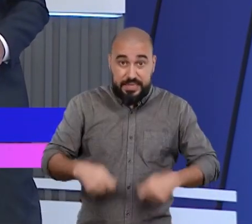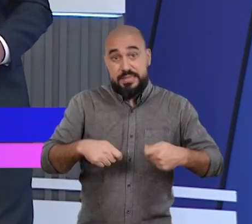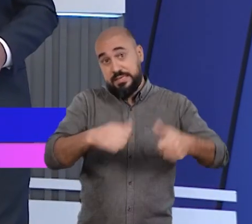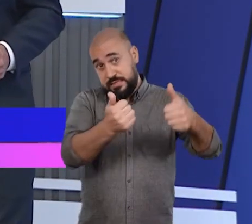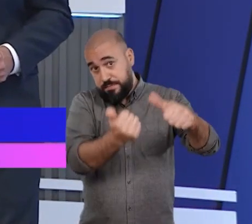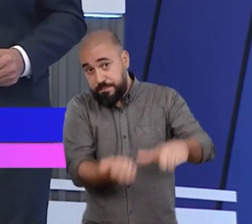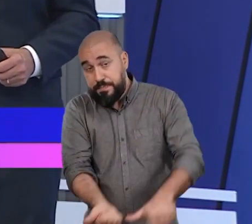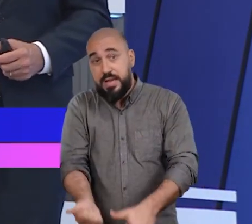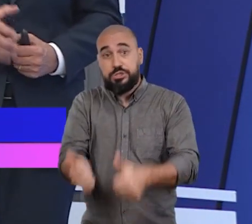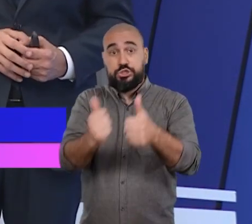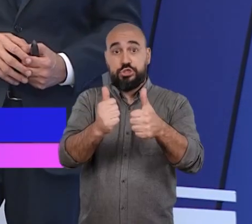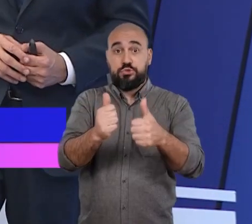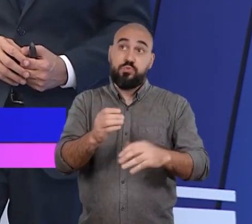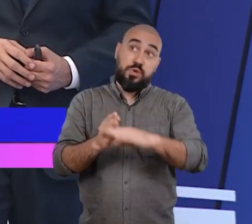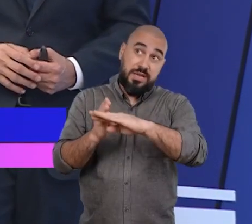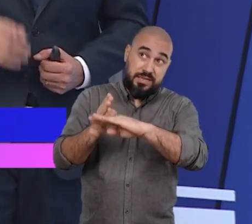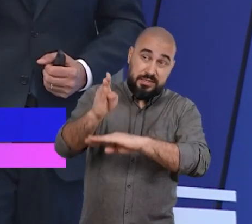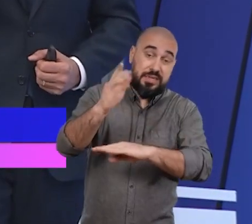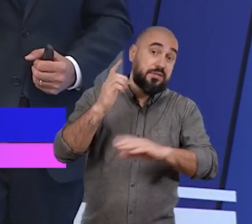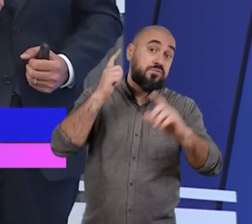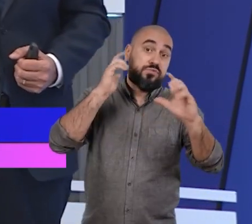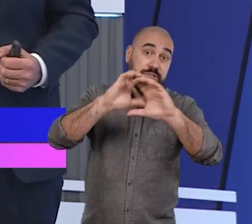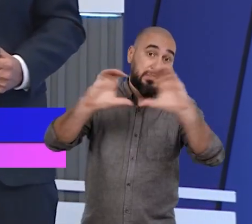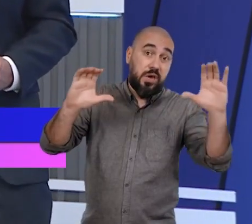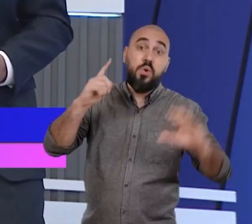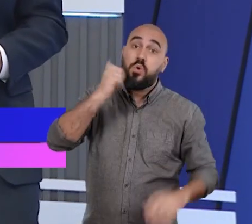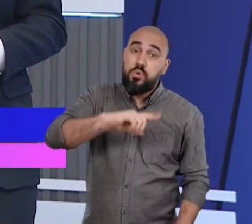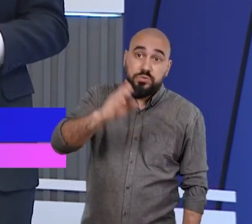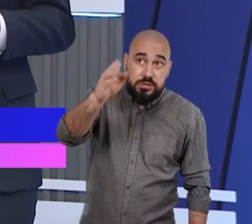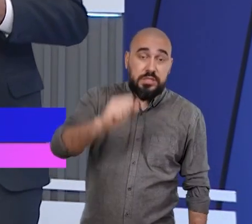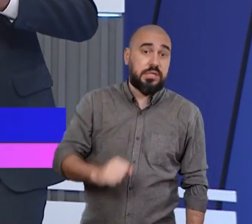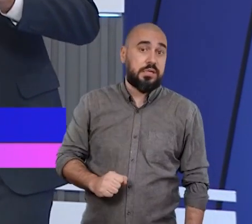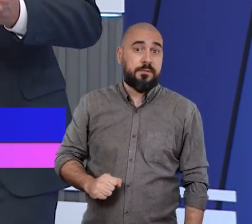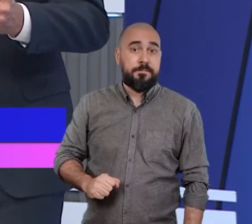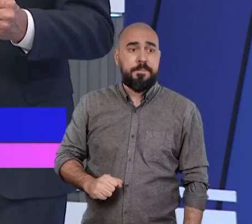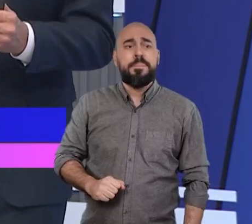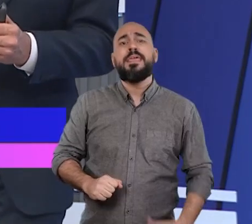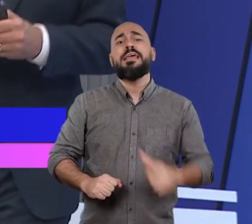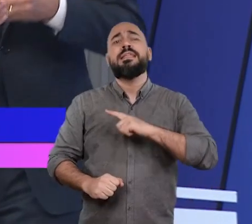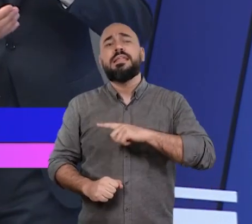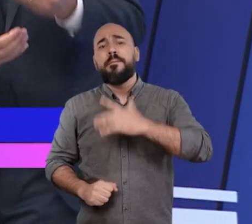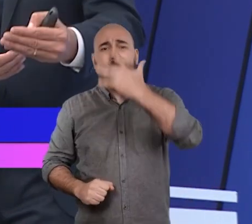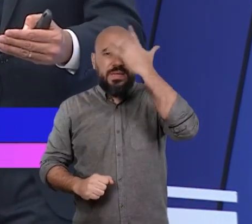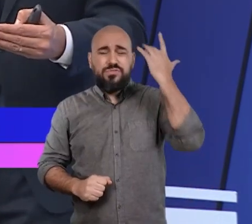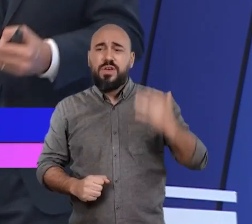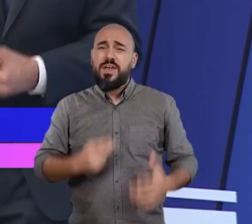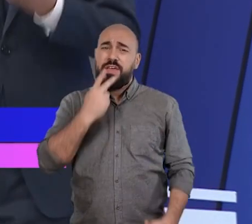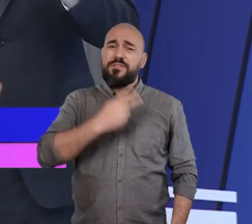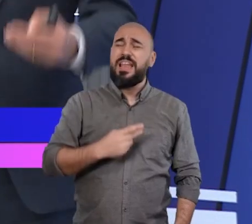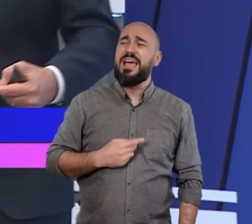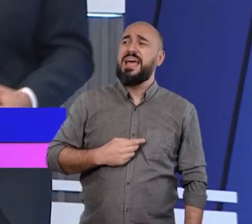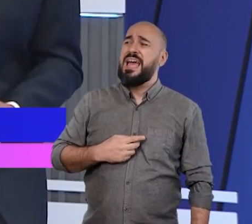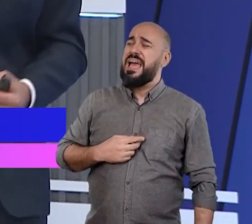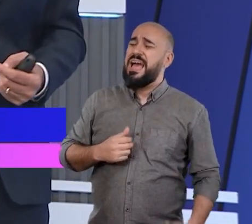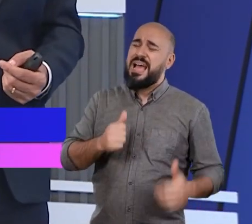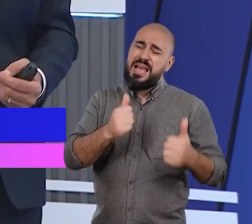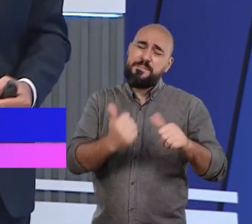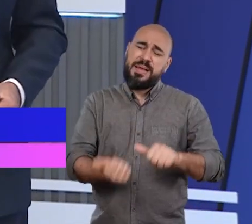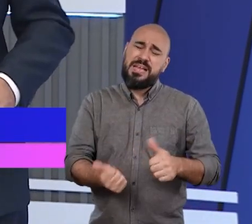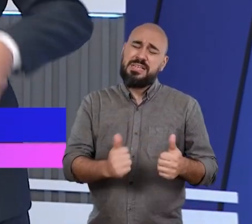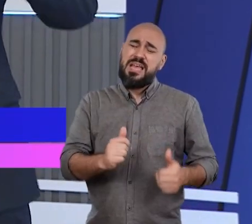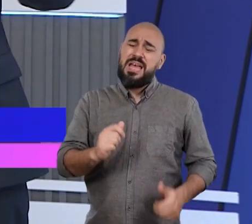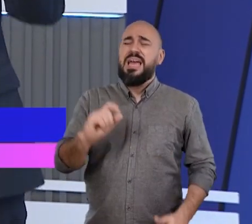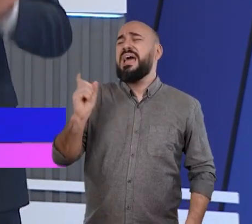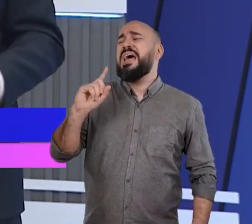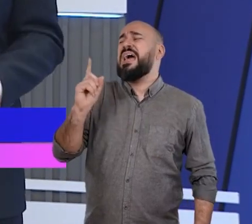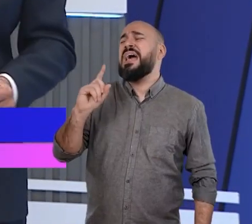para que você esteja no céu. Há pessoas que vão jogando sempre para frente a decisão do batismo. Não, um dia eu